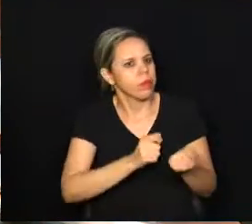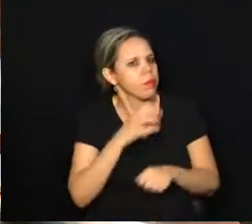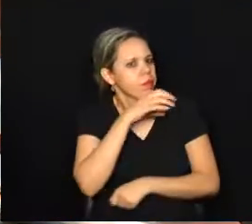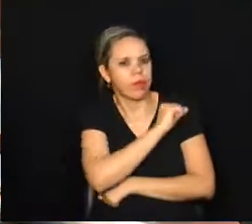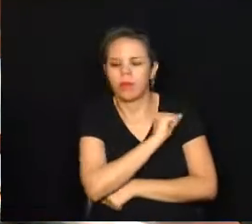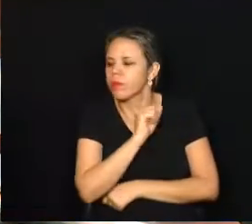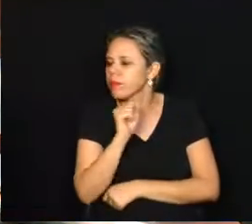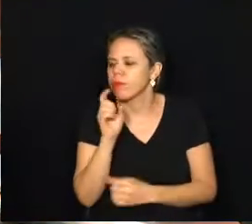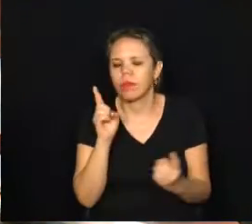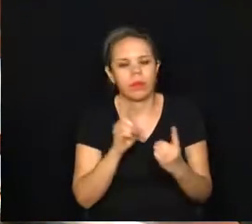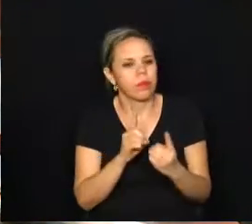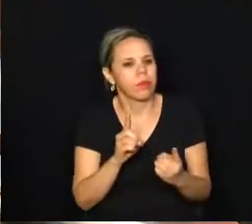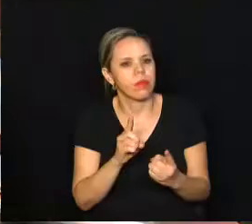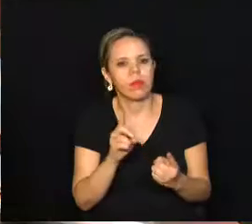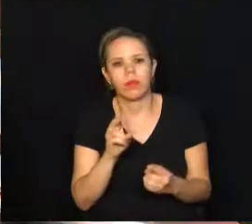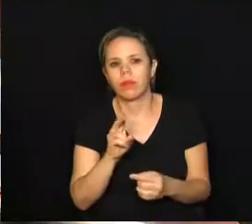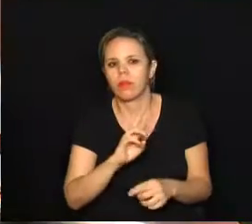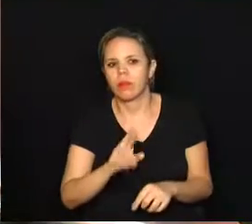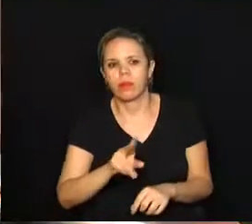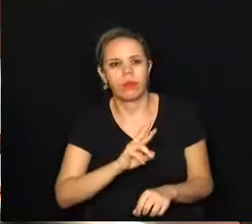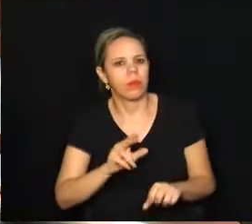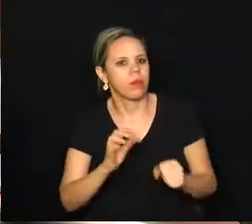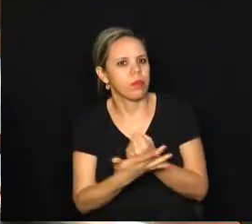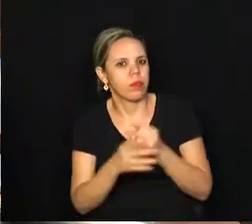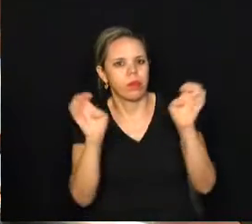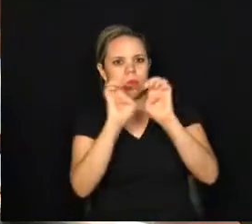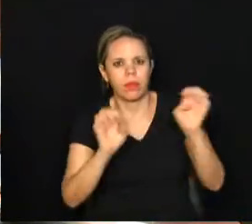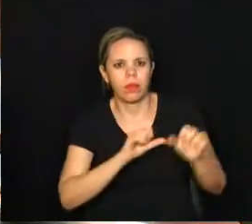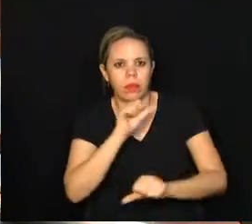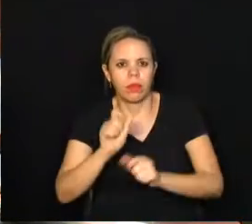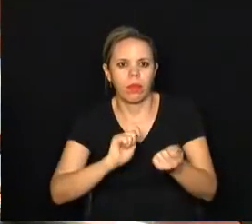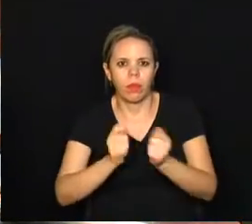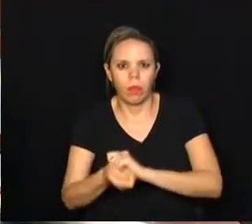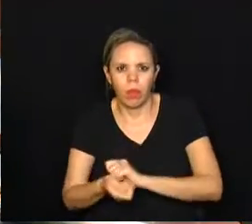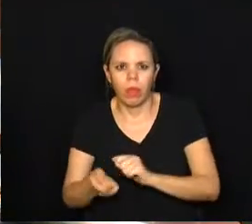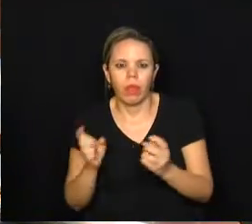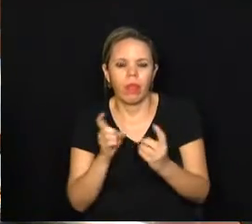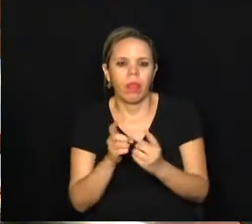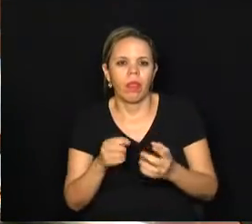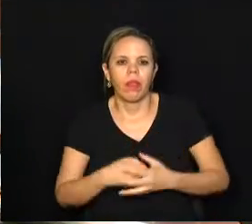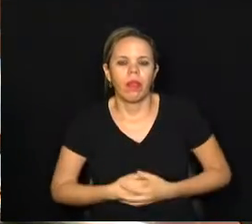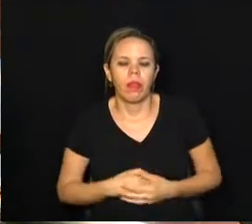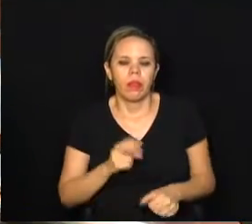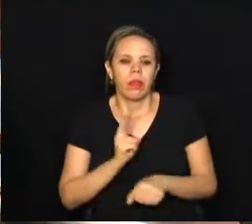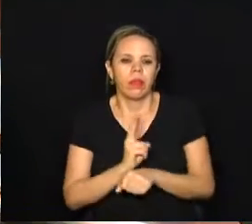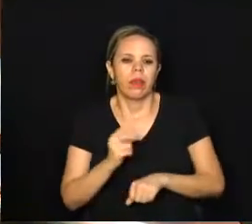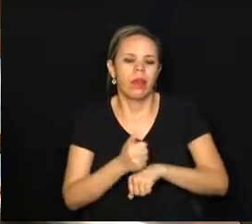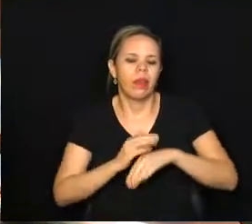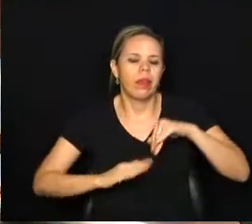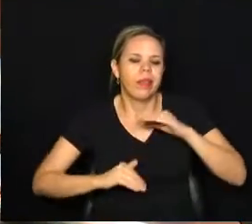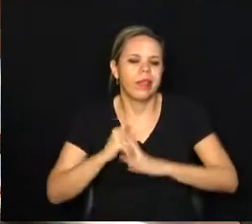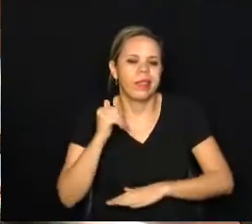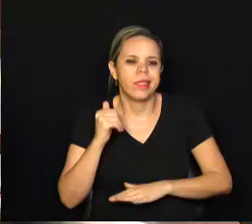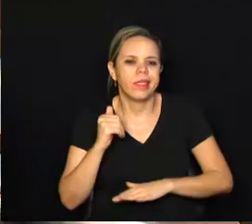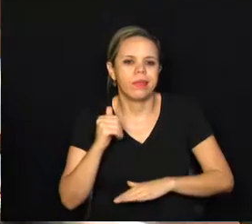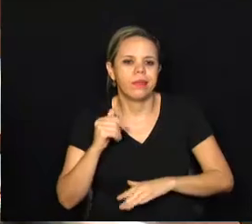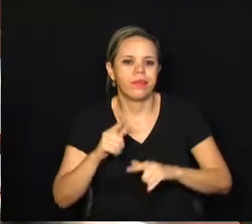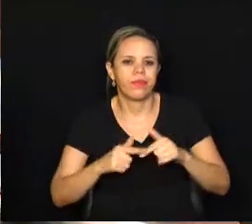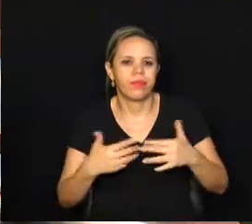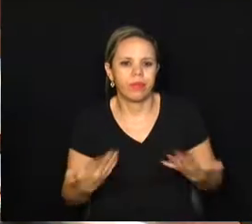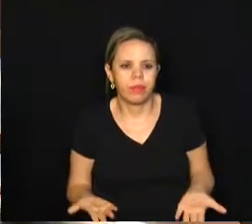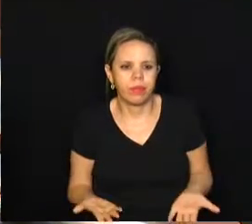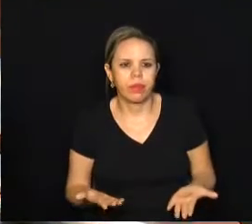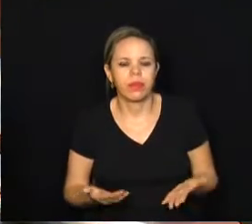rapidamente para atender pacientes não Covid, porque tem toda uma estrutura para atender, né, de proteção profissional, então paramentação, desparamentação